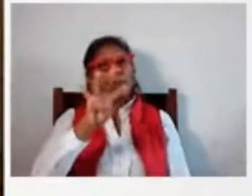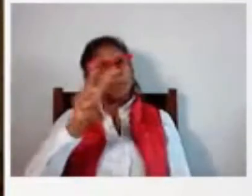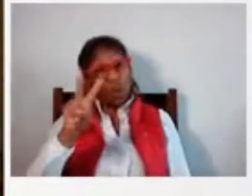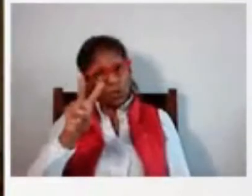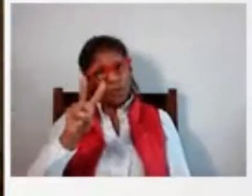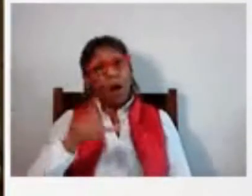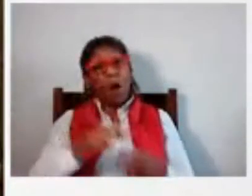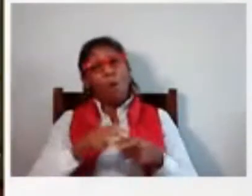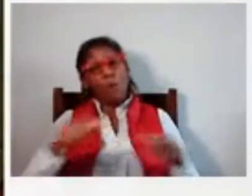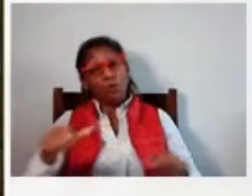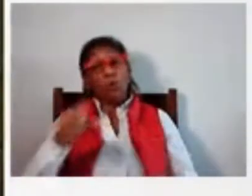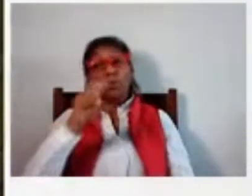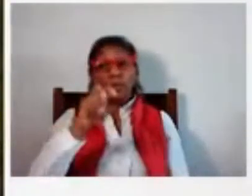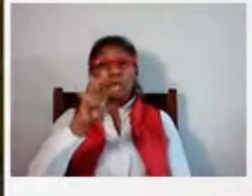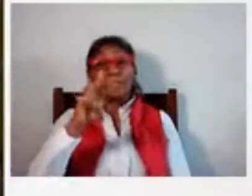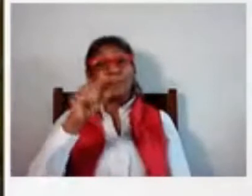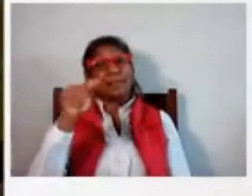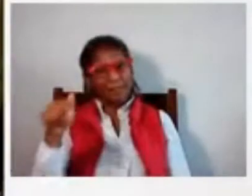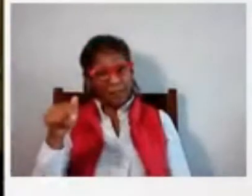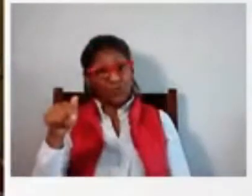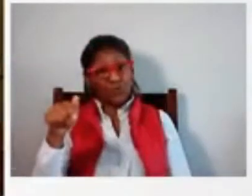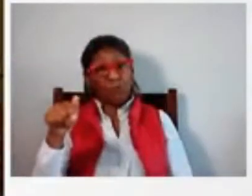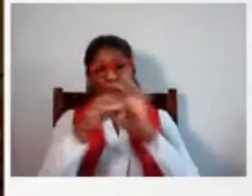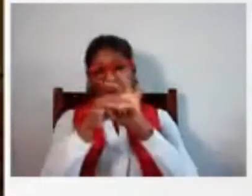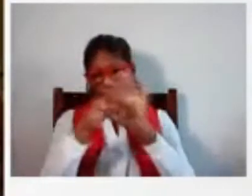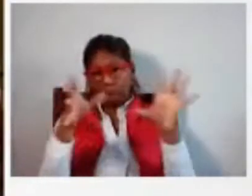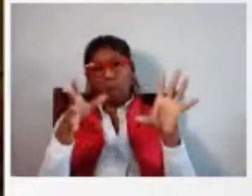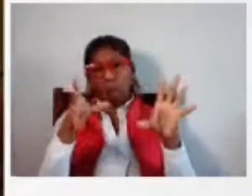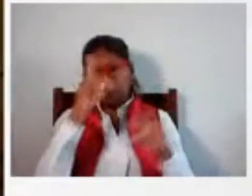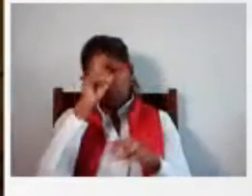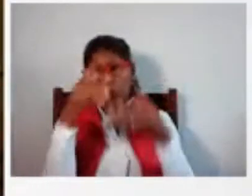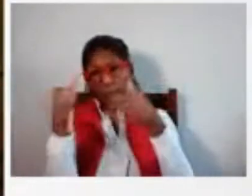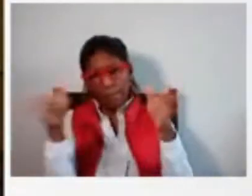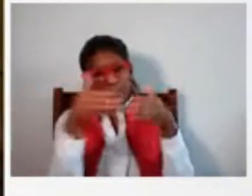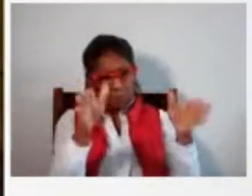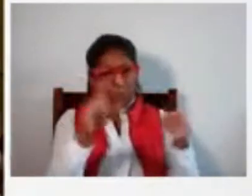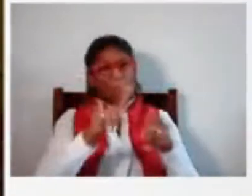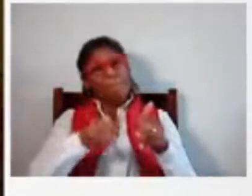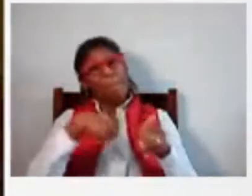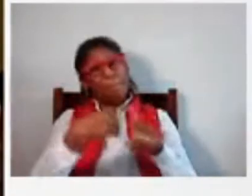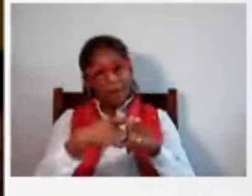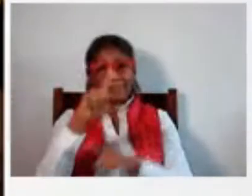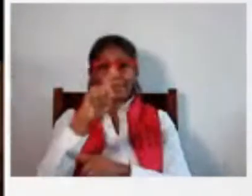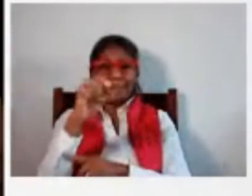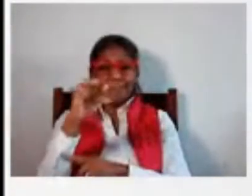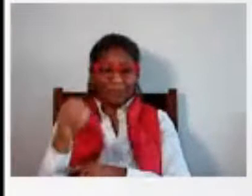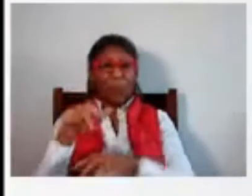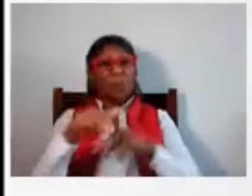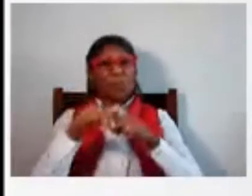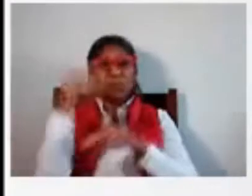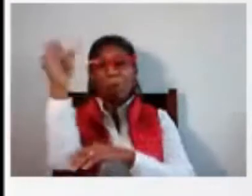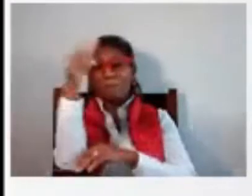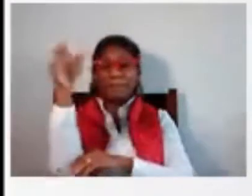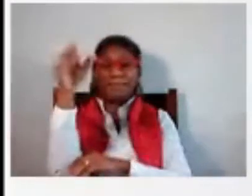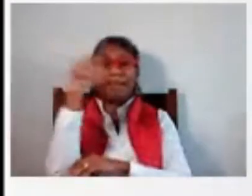passou para 587. Aumentou a disponibilidade, por isso aqui bandeira laranja e bandeira amarela. Então, é analisando